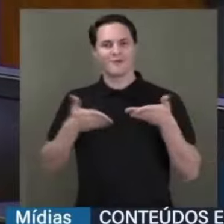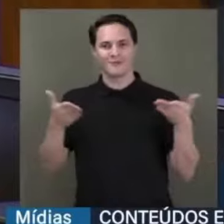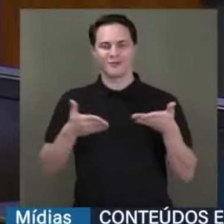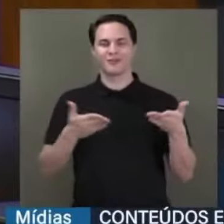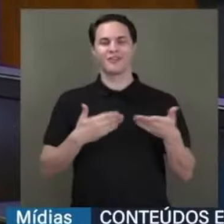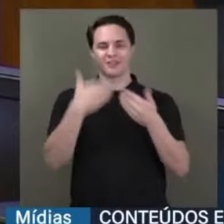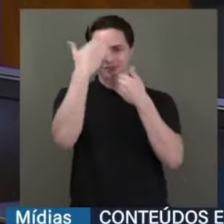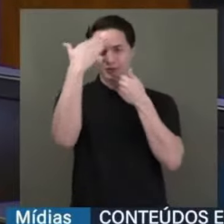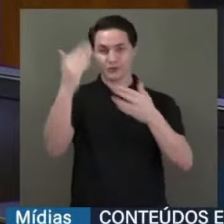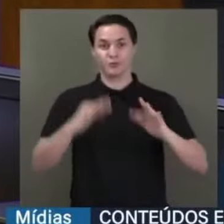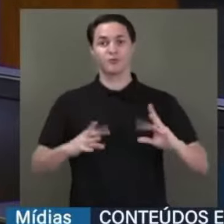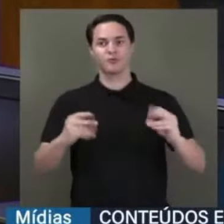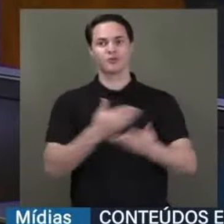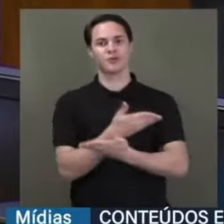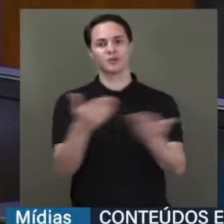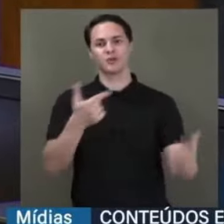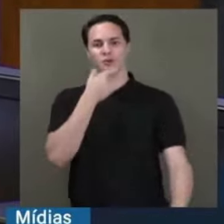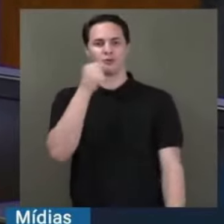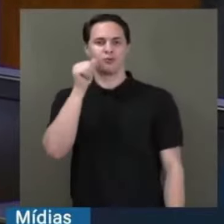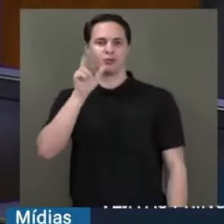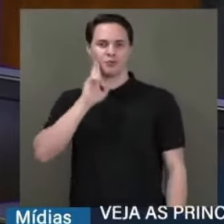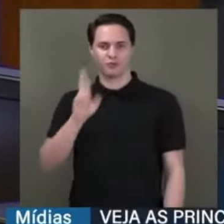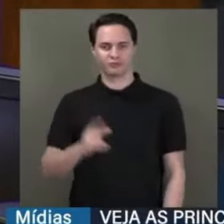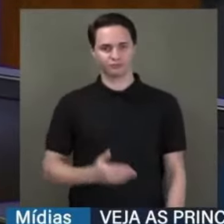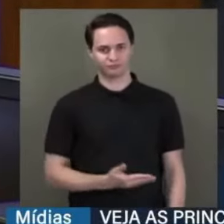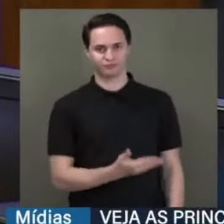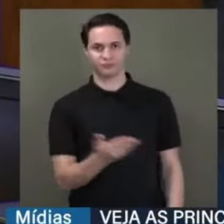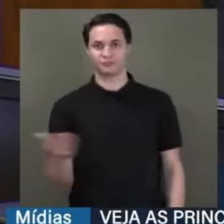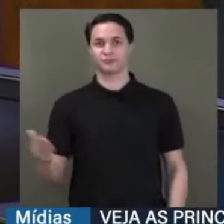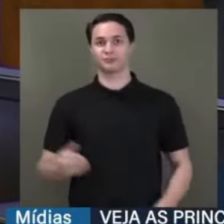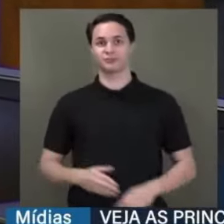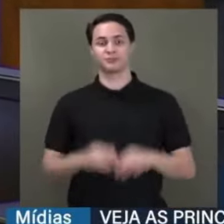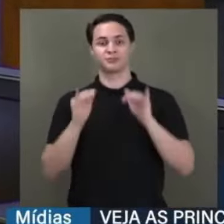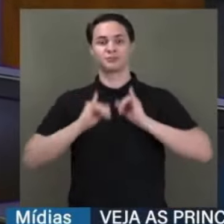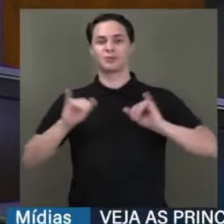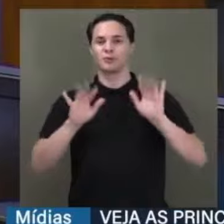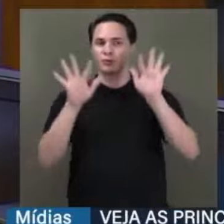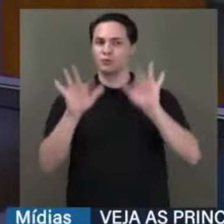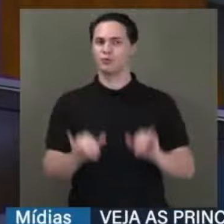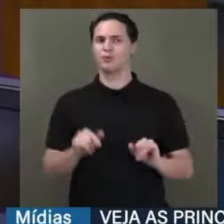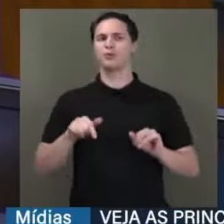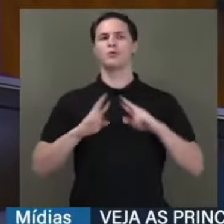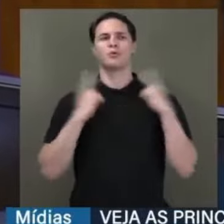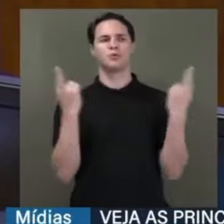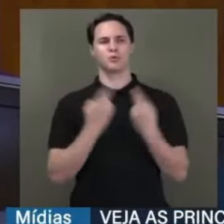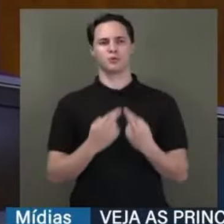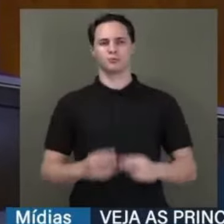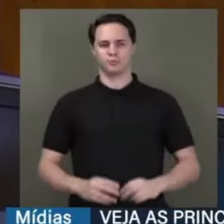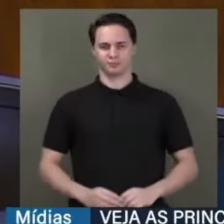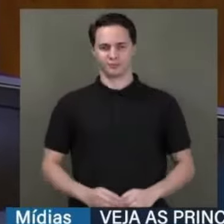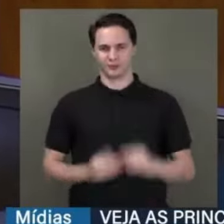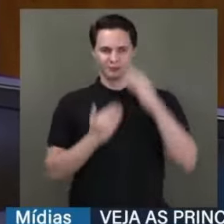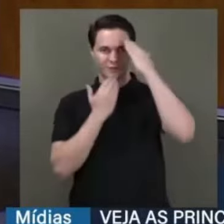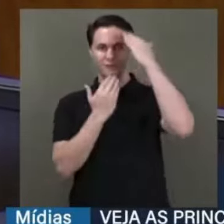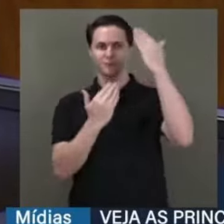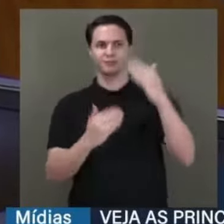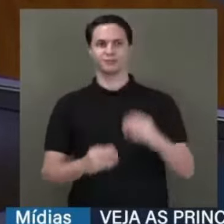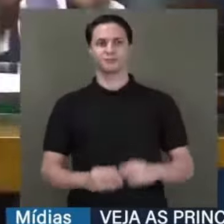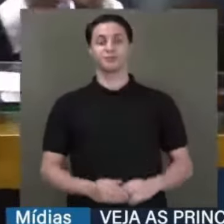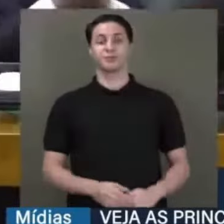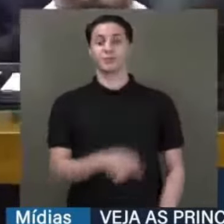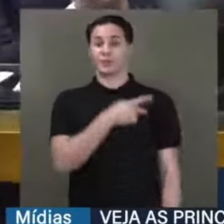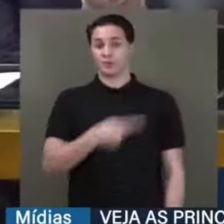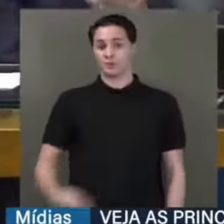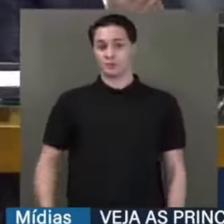agradecendo a todas as senhoras e os senhores declaro encerrada a presente sessão Muito obrigado presidente do